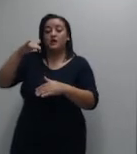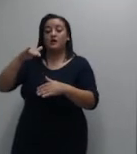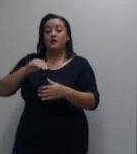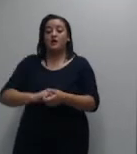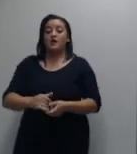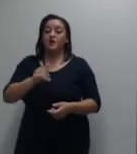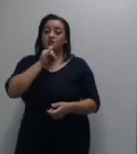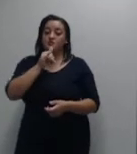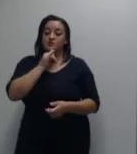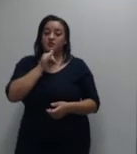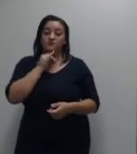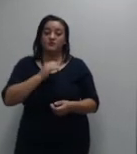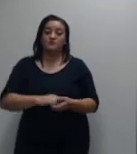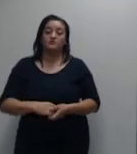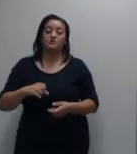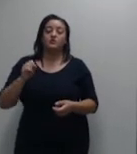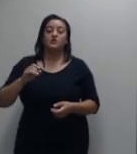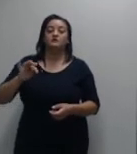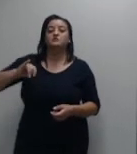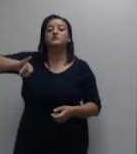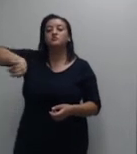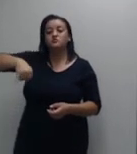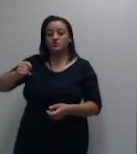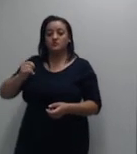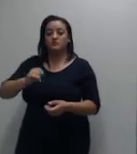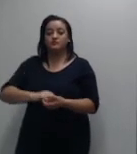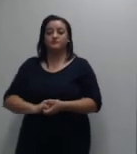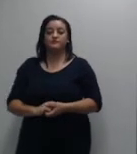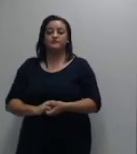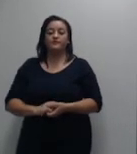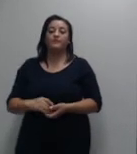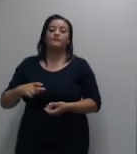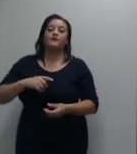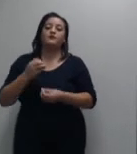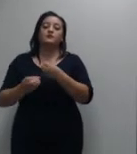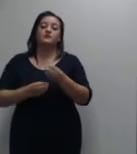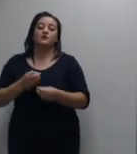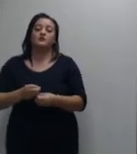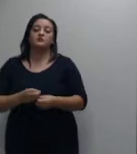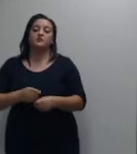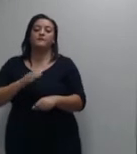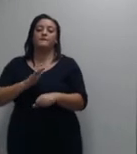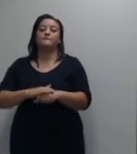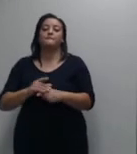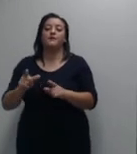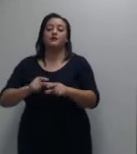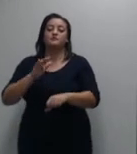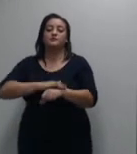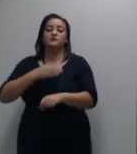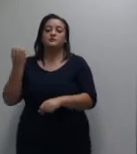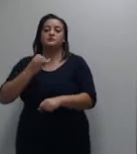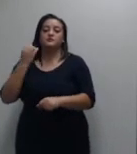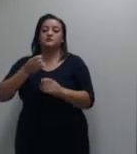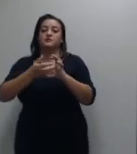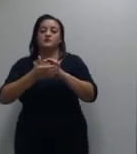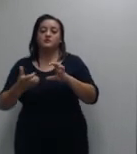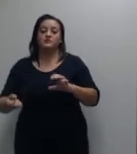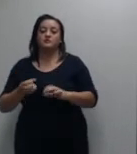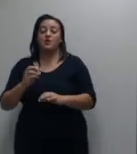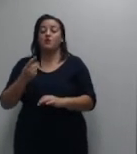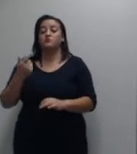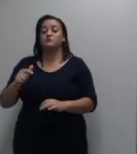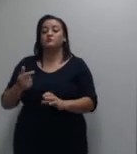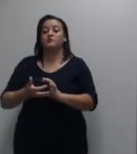exemplo do Superior Tribunal de Justiça tendo como núcleo do debate a caracterização ou não